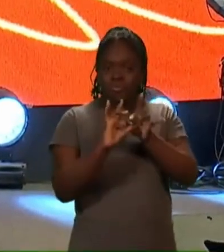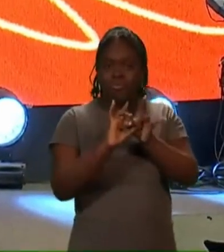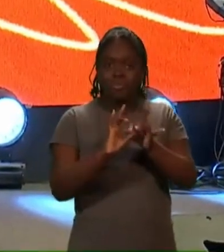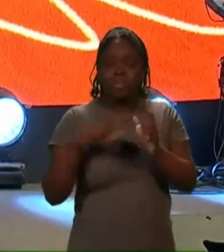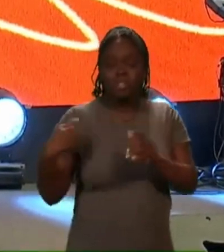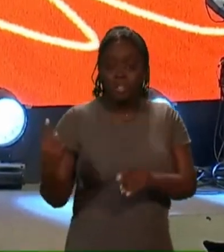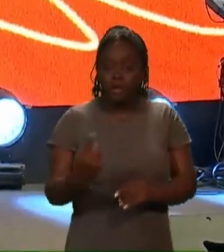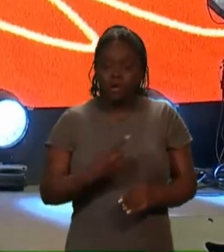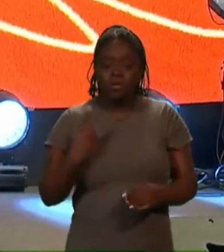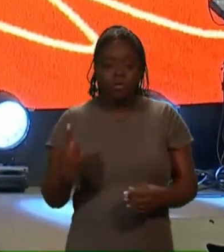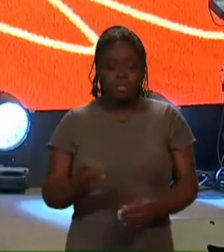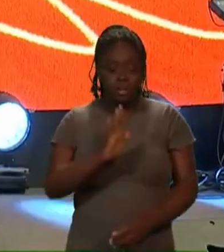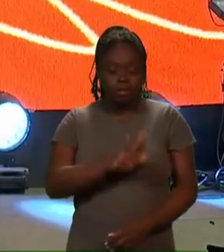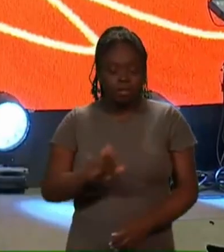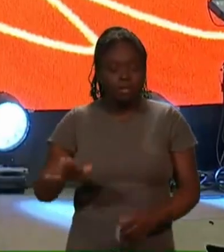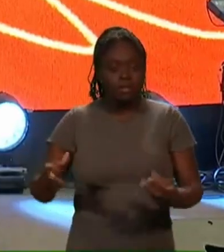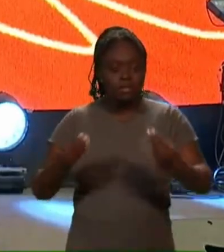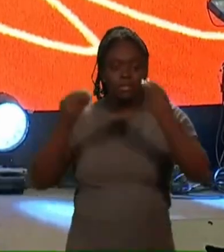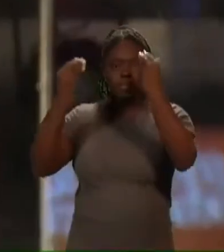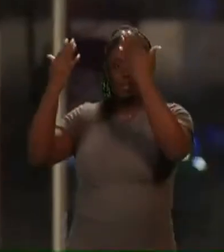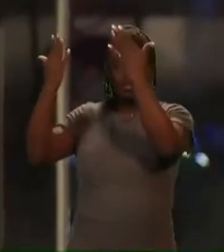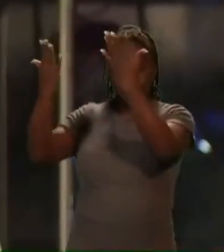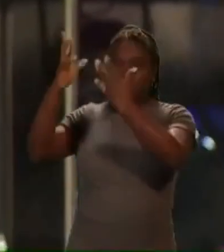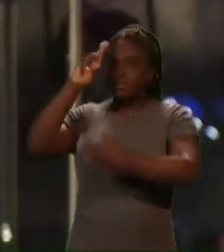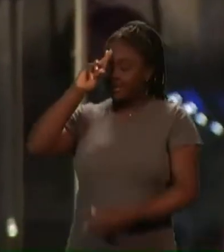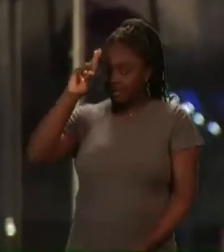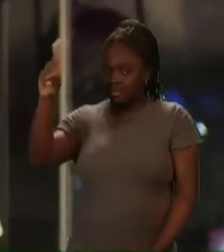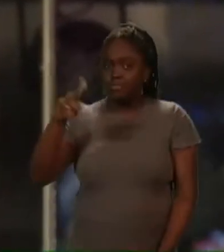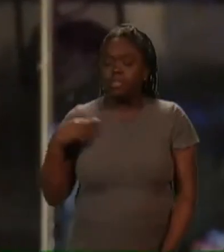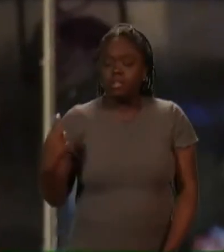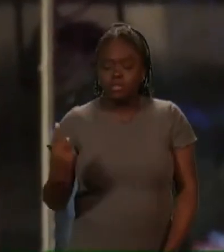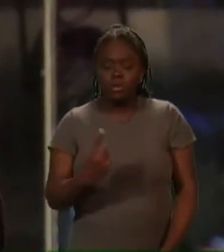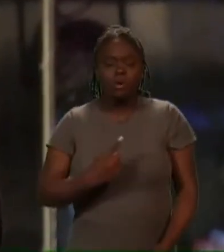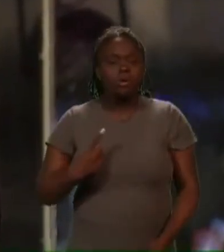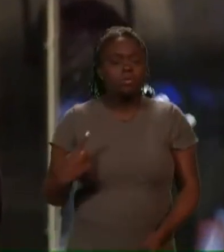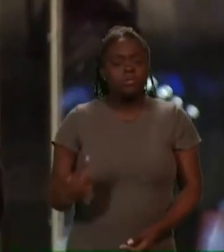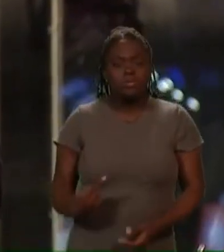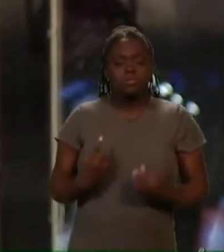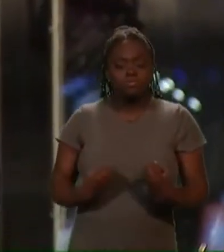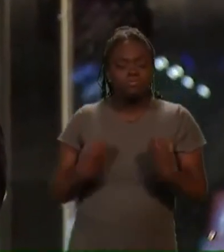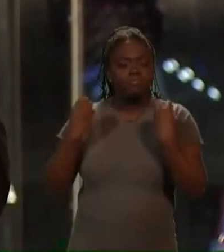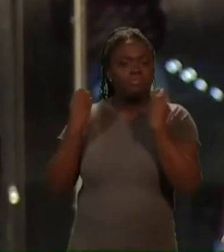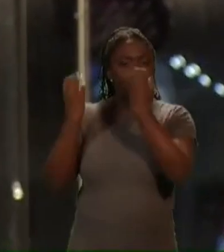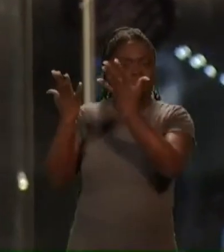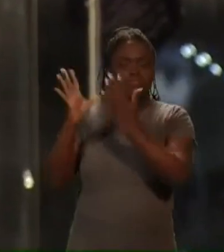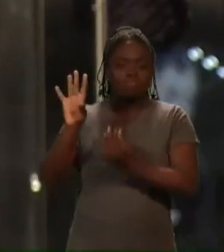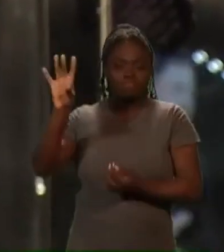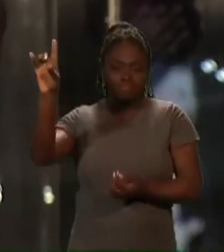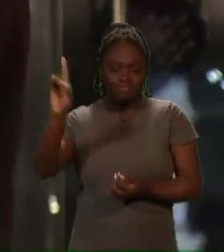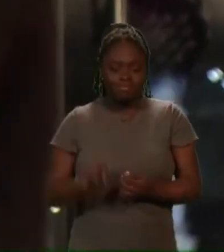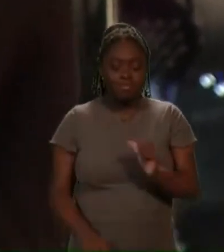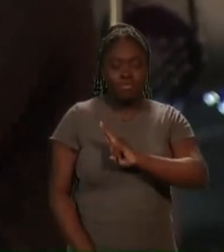estamos entregando uma criança ao Senhor. Nós estamos consagrando essa criança. Ele